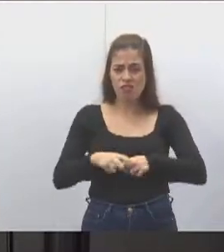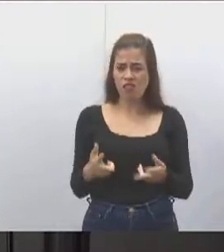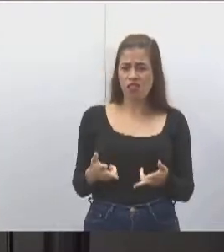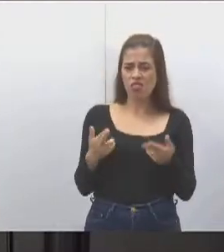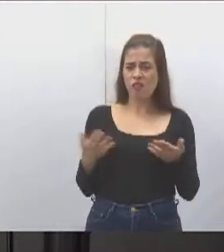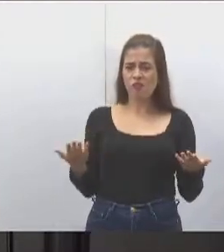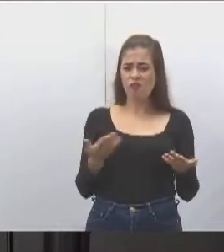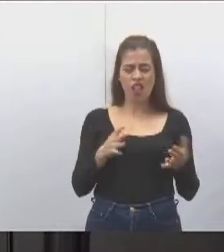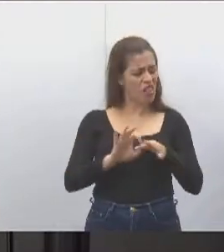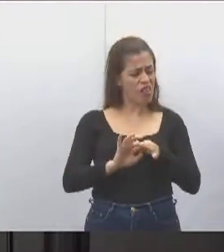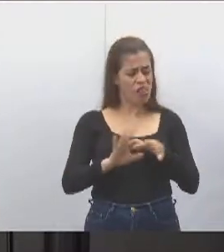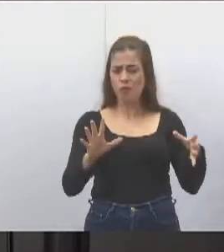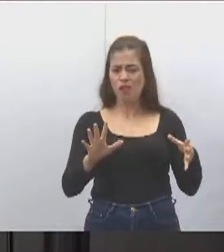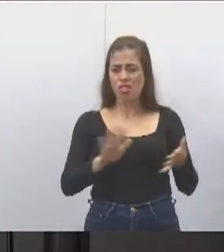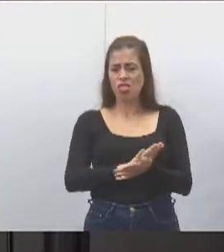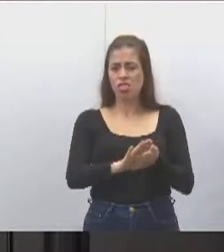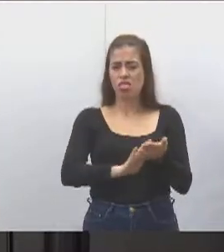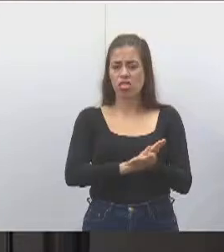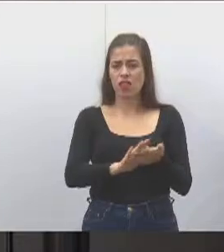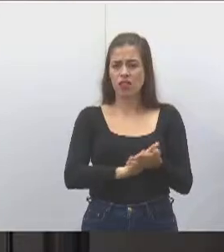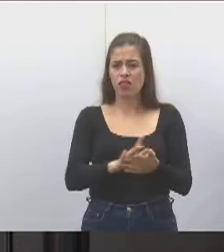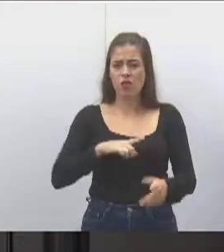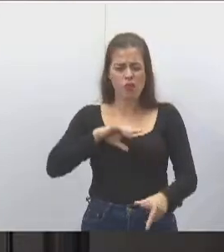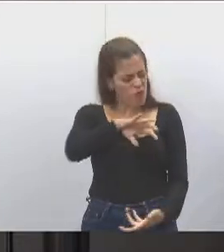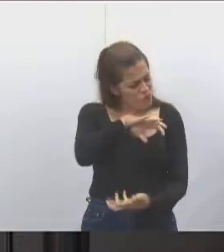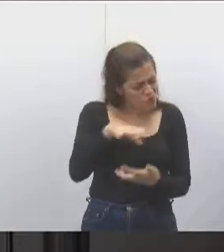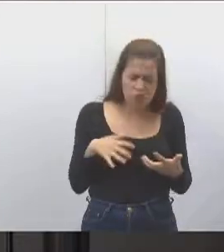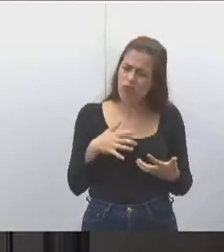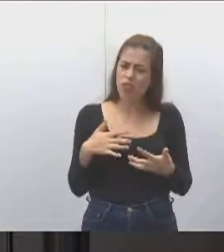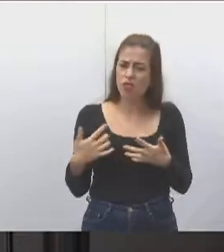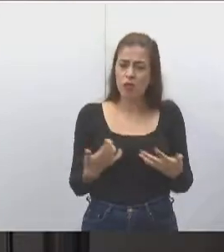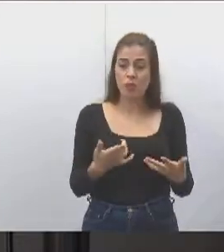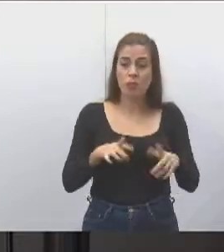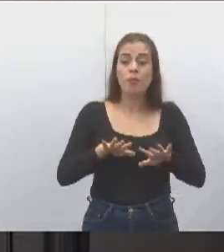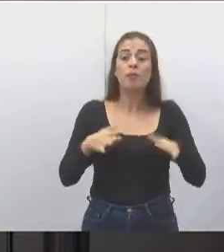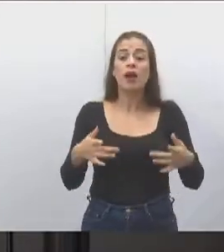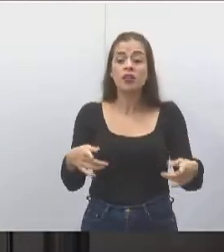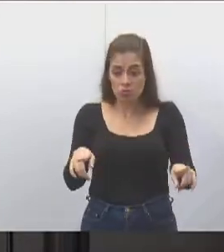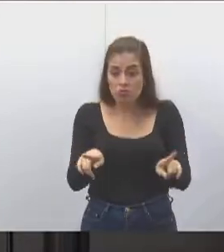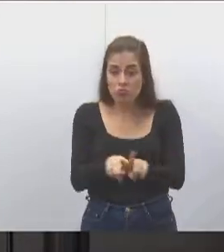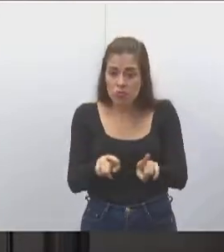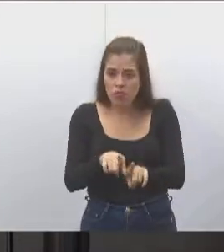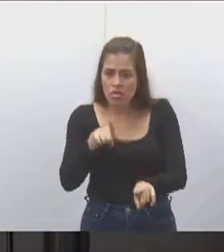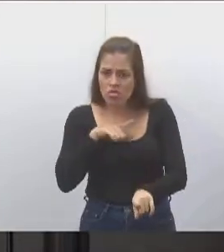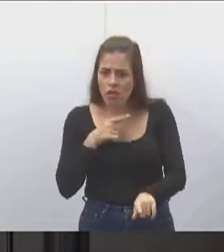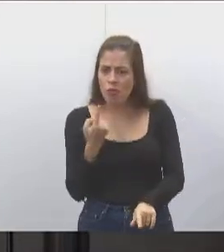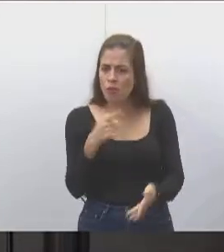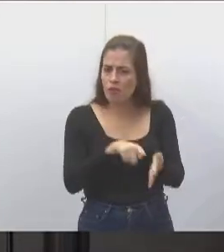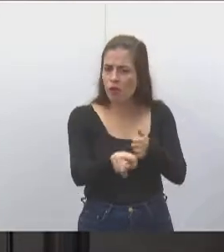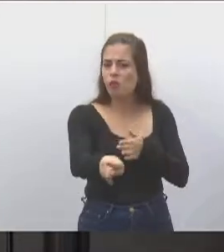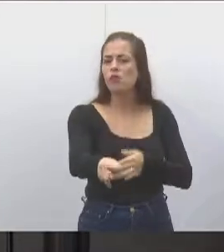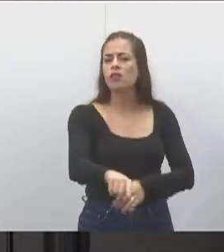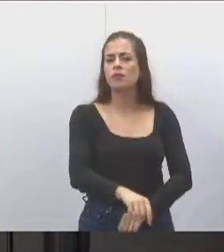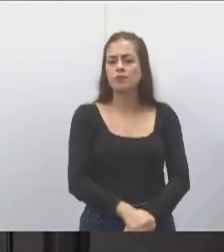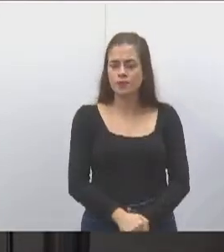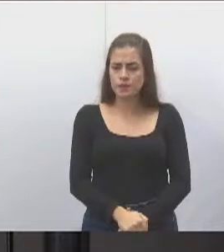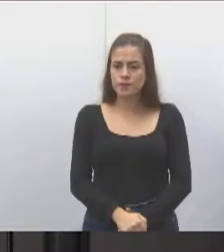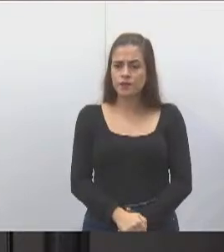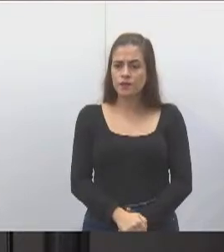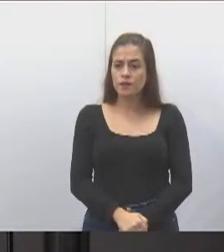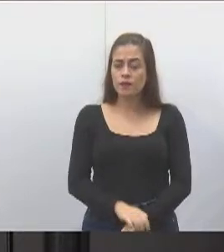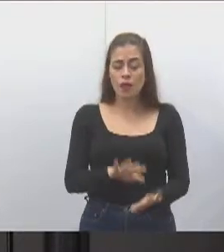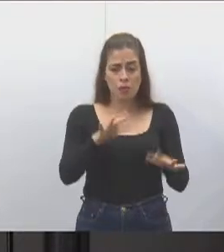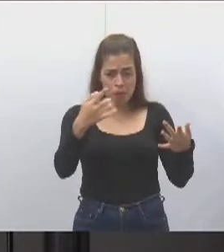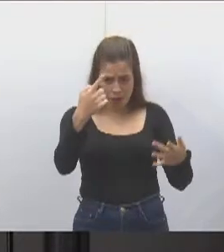exatamente não é liberado nada. Eu também estou revoltada, mas eu também tenho uma pergunta para poder fazer. Considerando